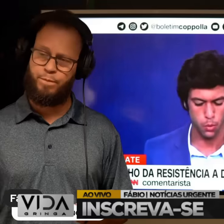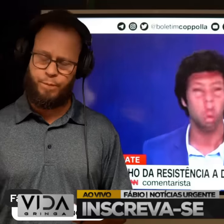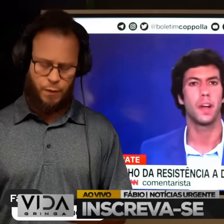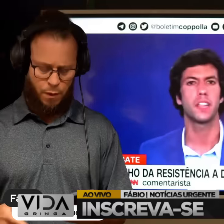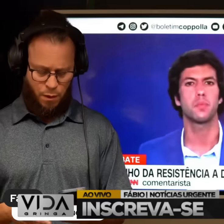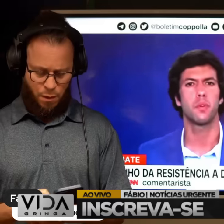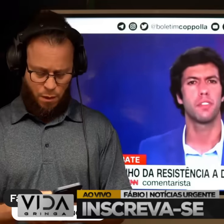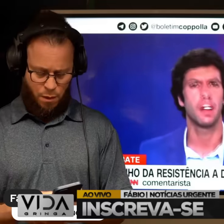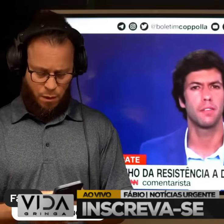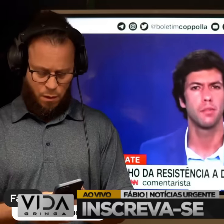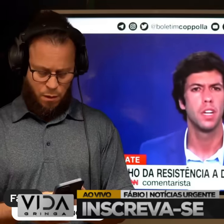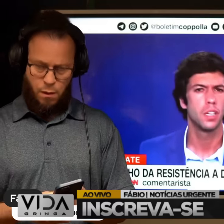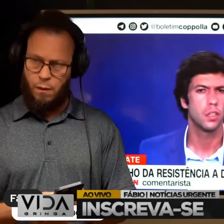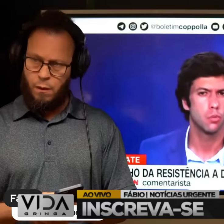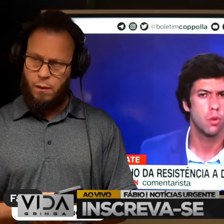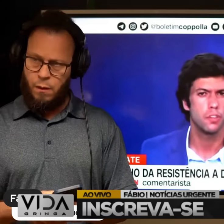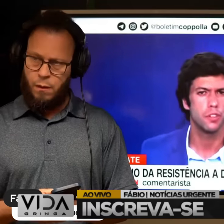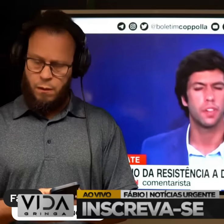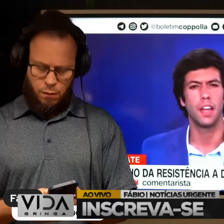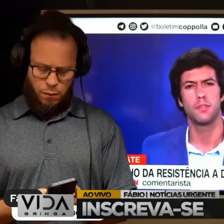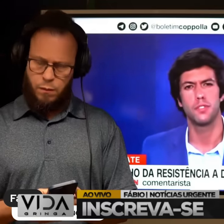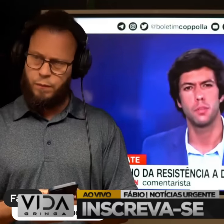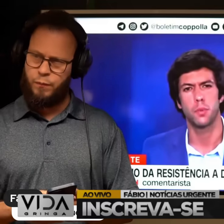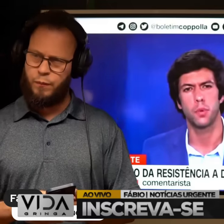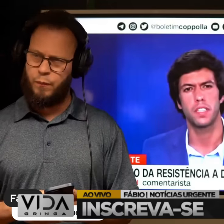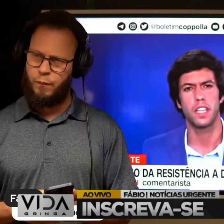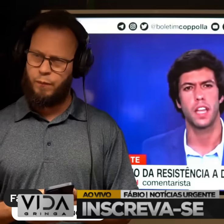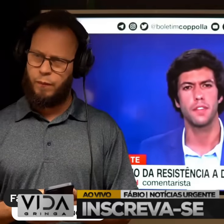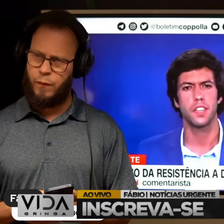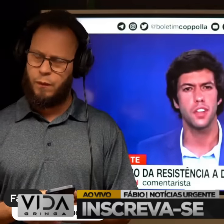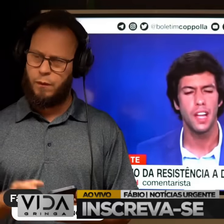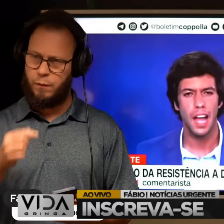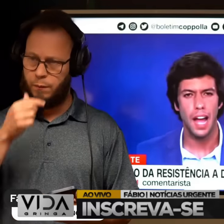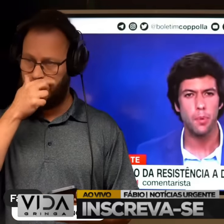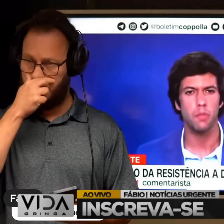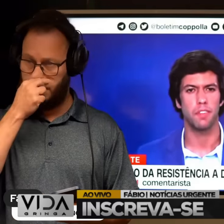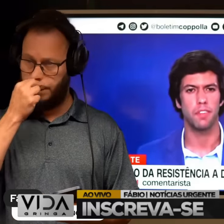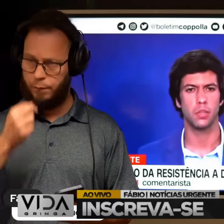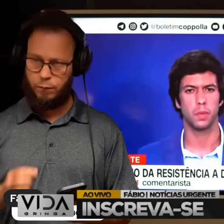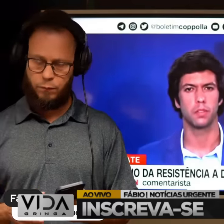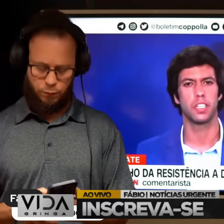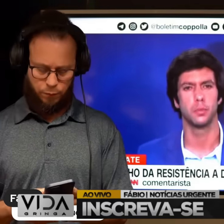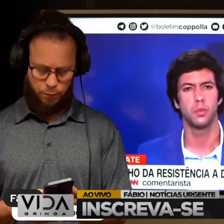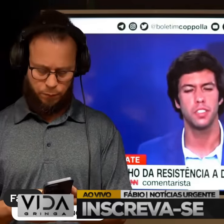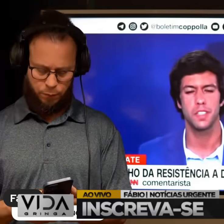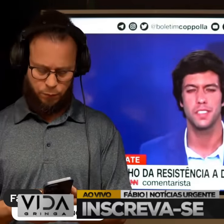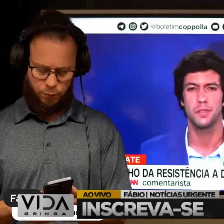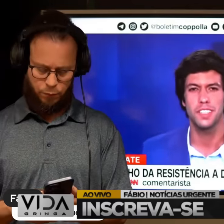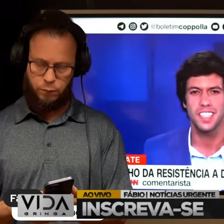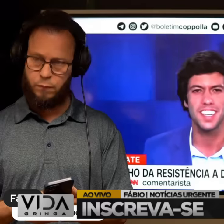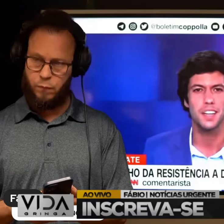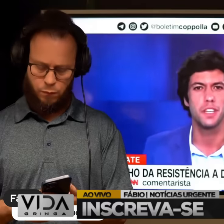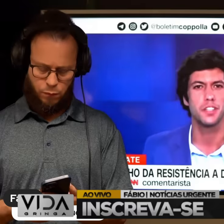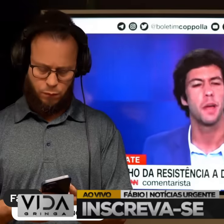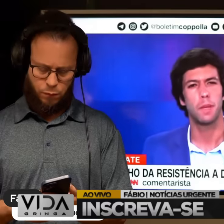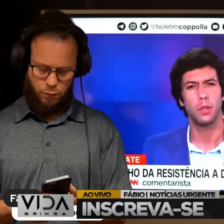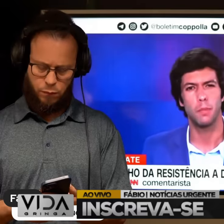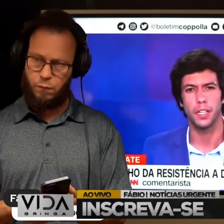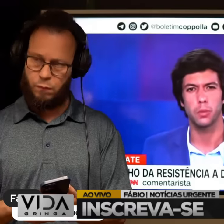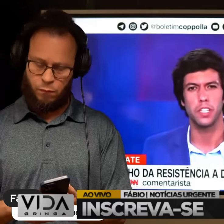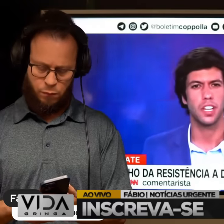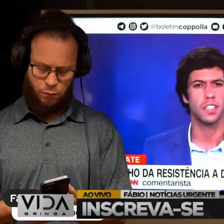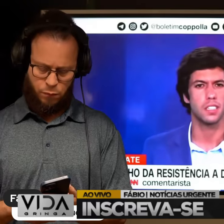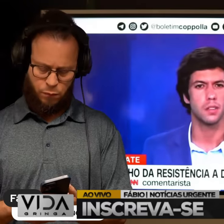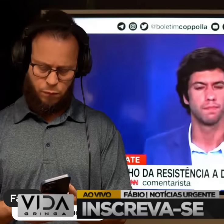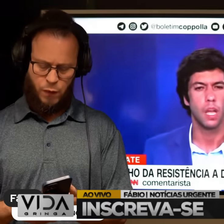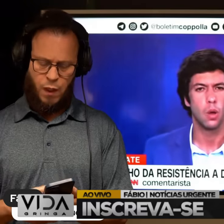né? Muito mais provável que o nome de Flávio Dino para o STF seja aprovado pelos senadores, mas não necessariamente pelo mérito